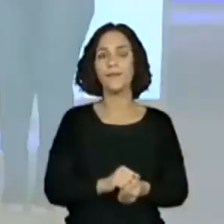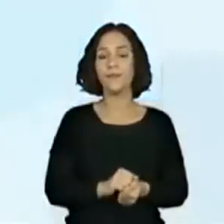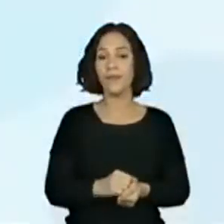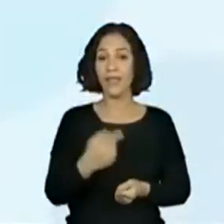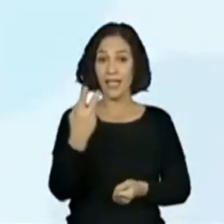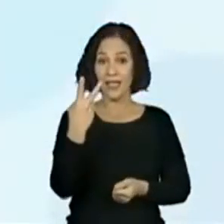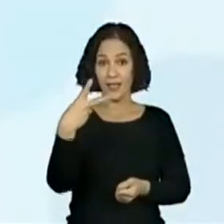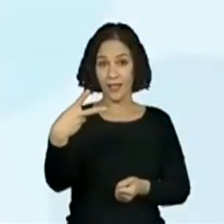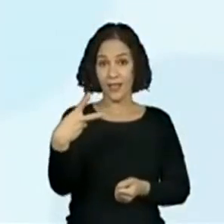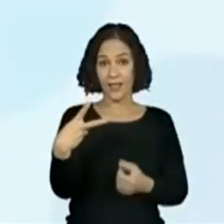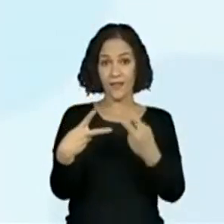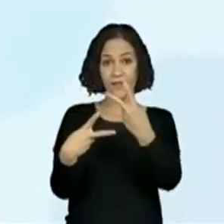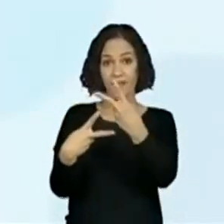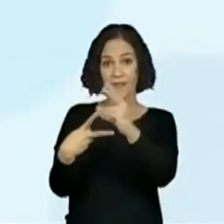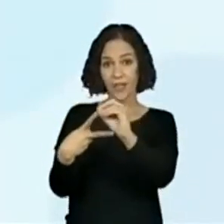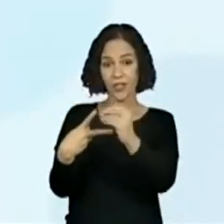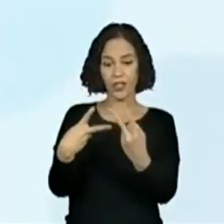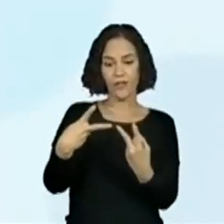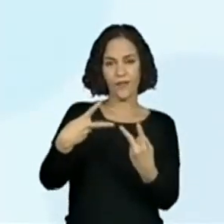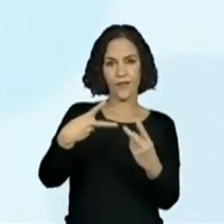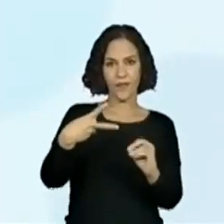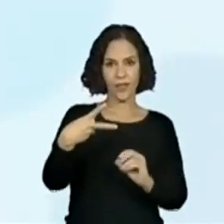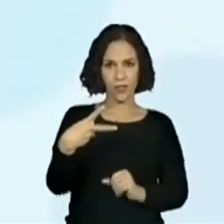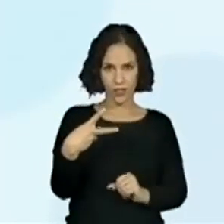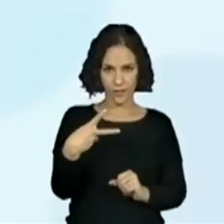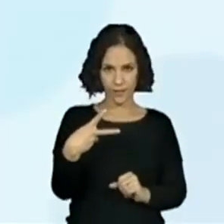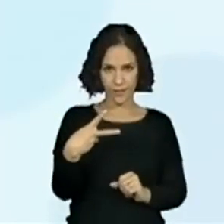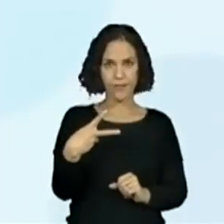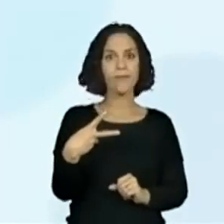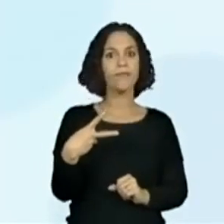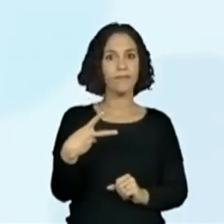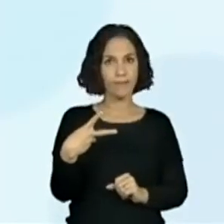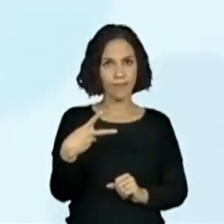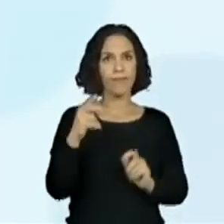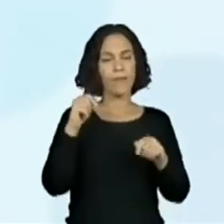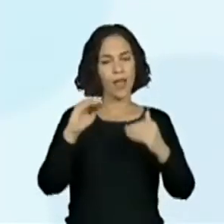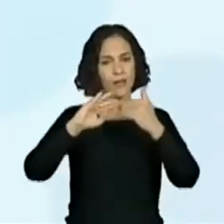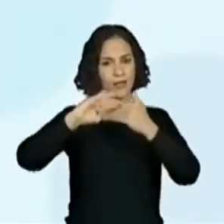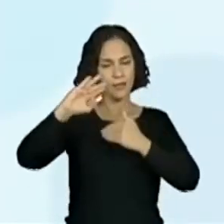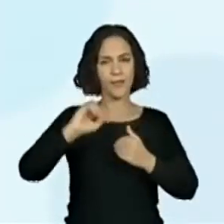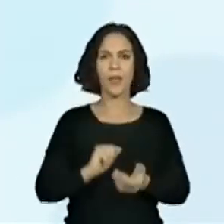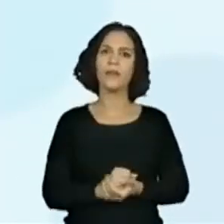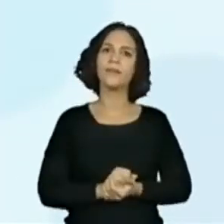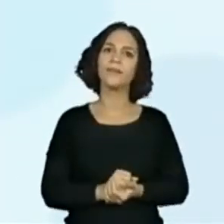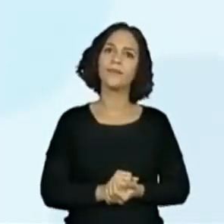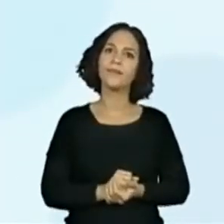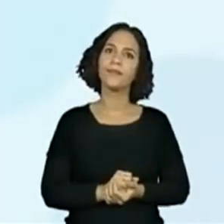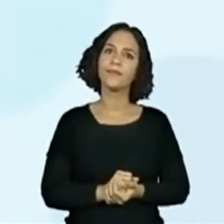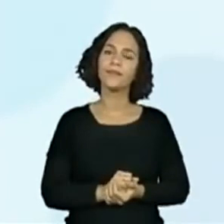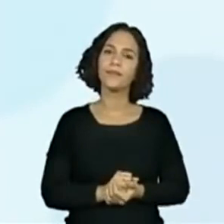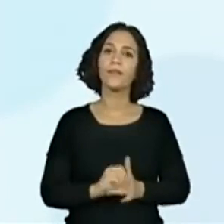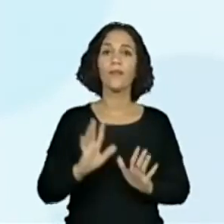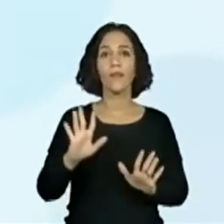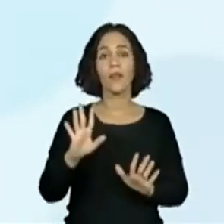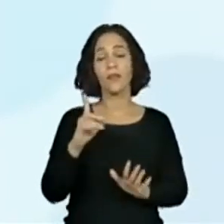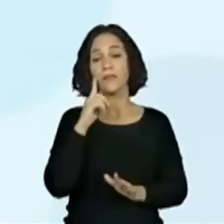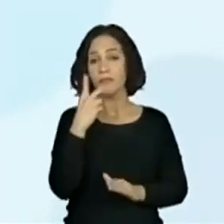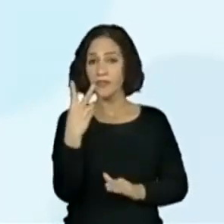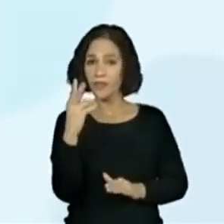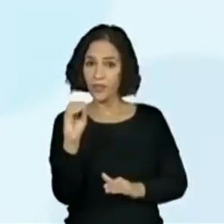de 20. Organizando por valores. Por valores, né? 20 mais